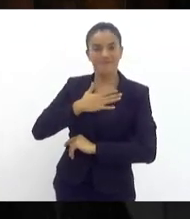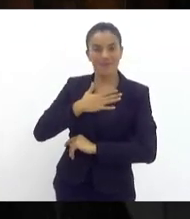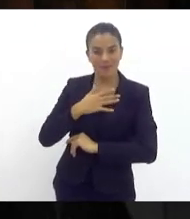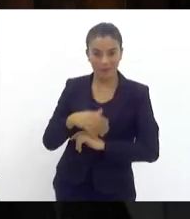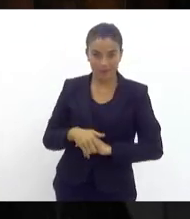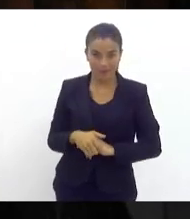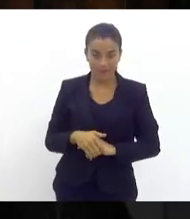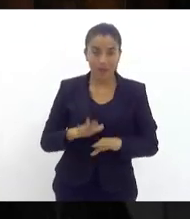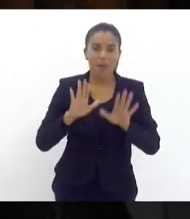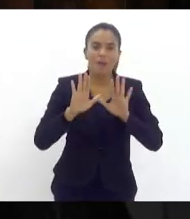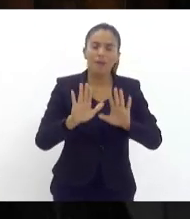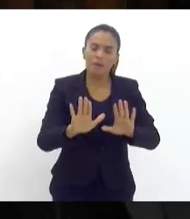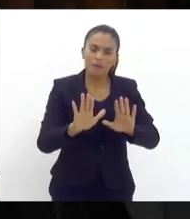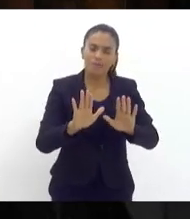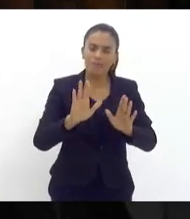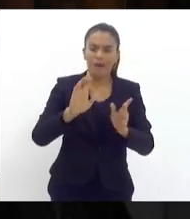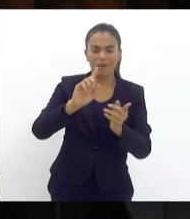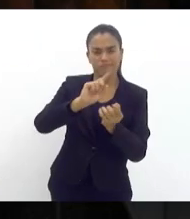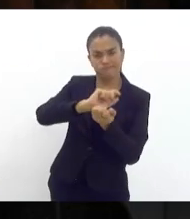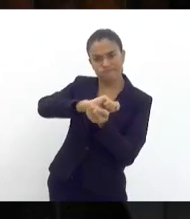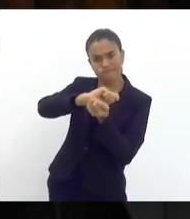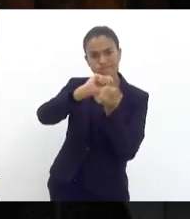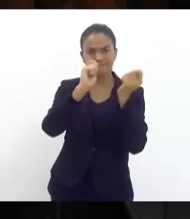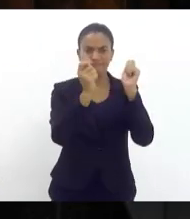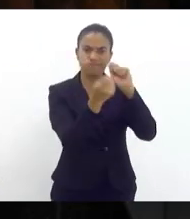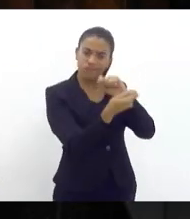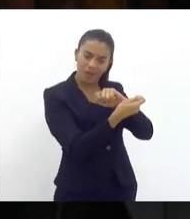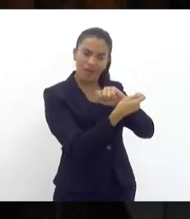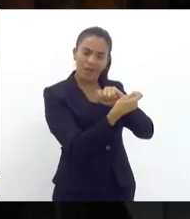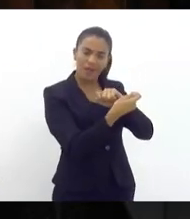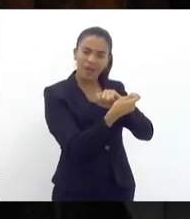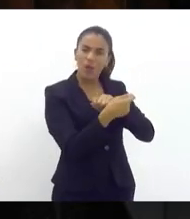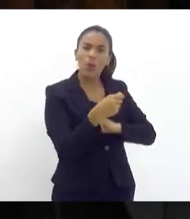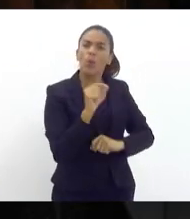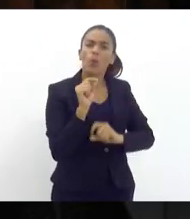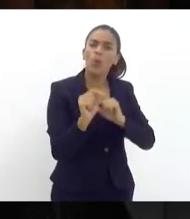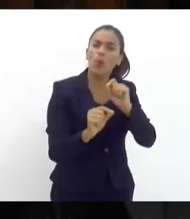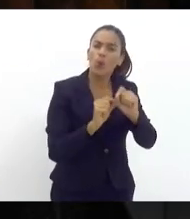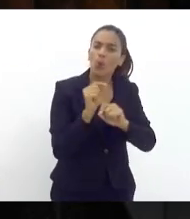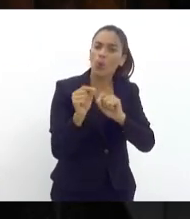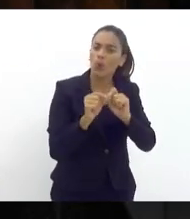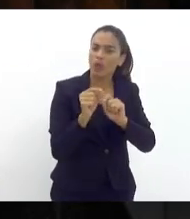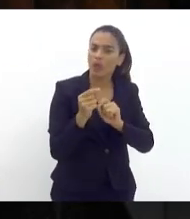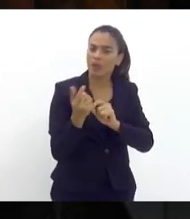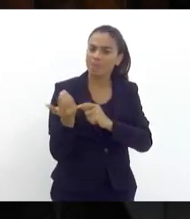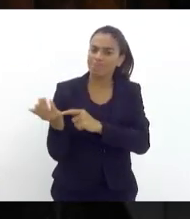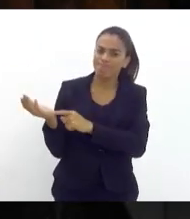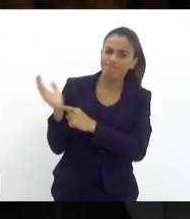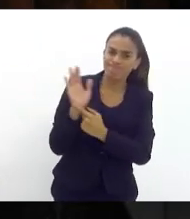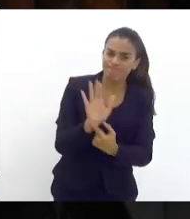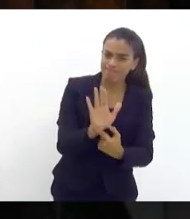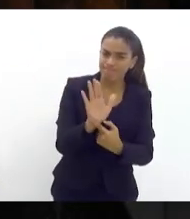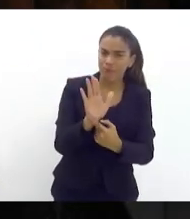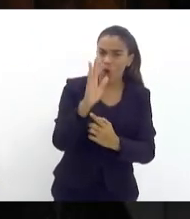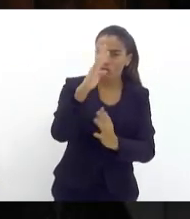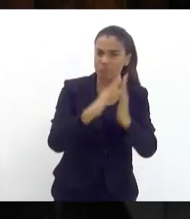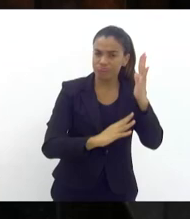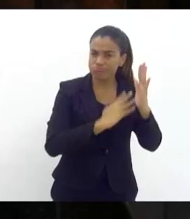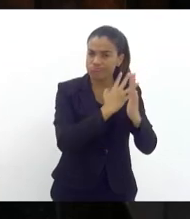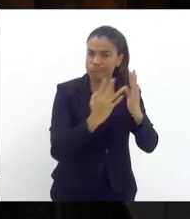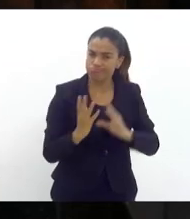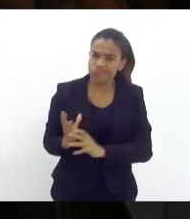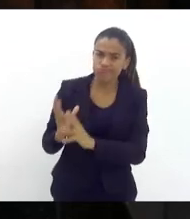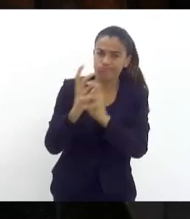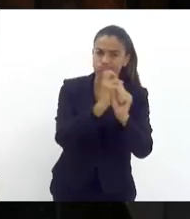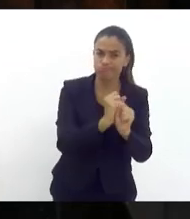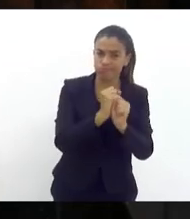mas ao inverso disso o que que nos aponta o quadro mundial e no nosso